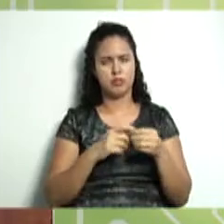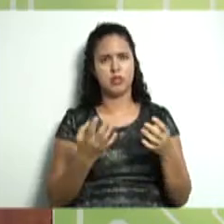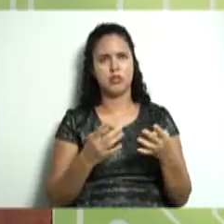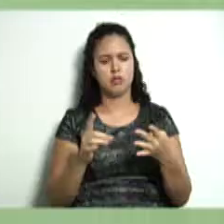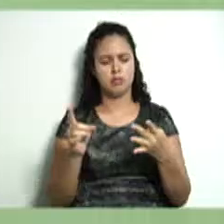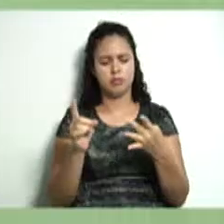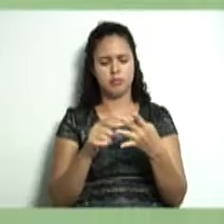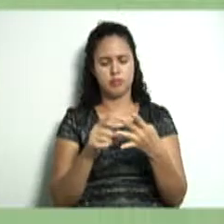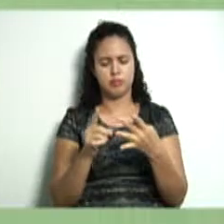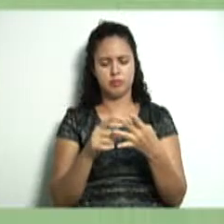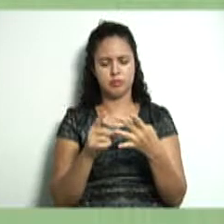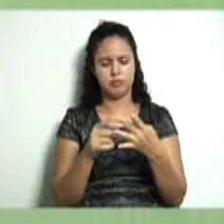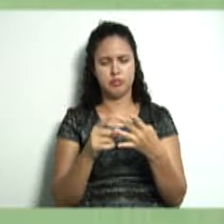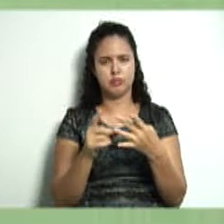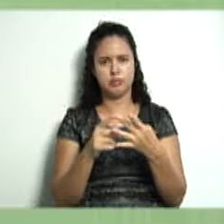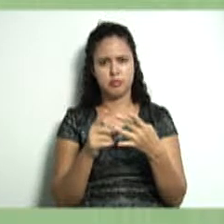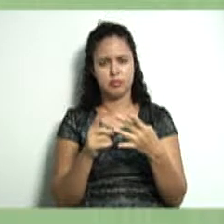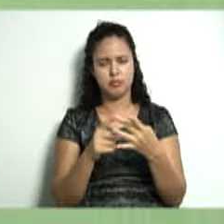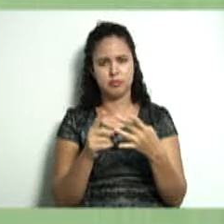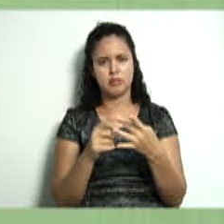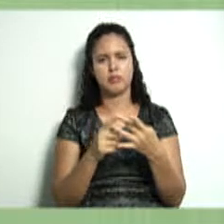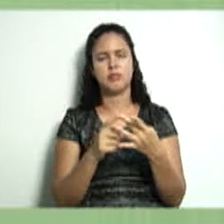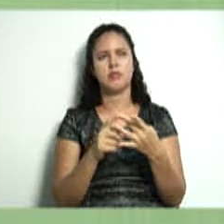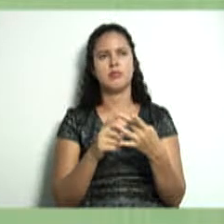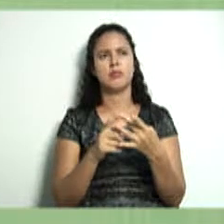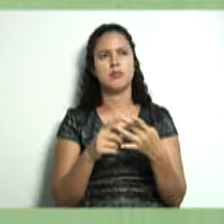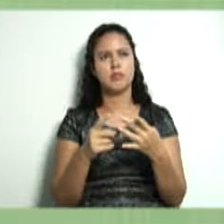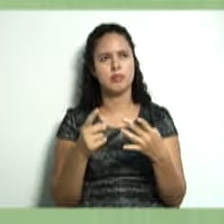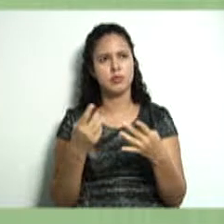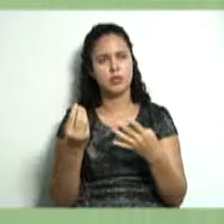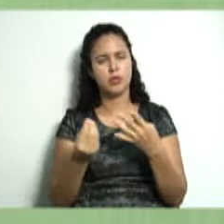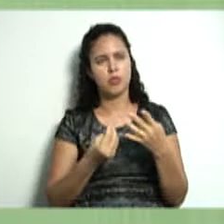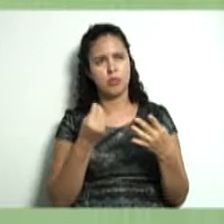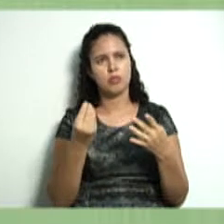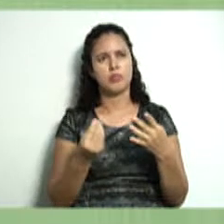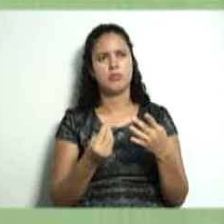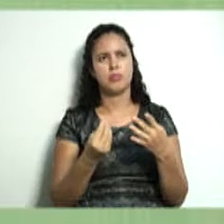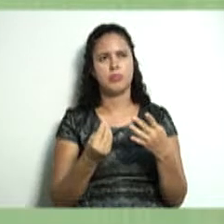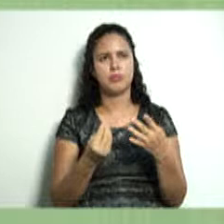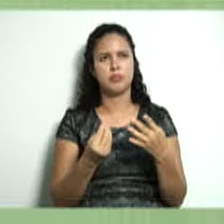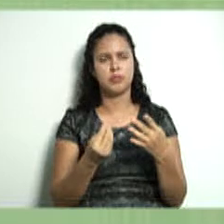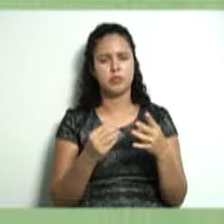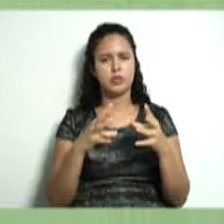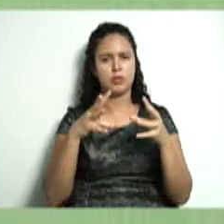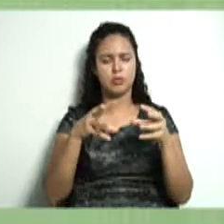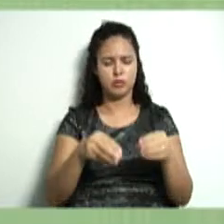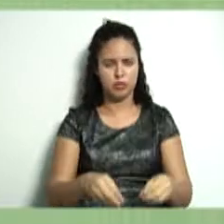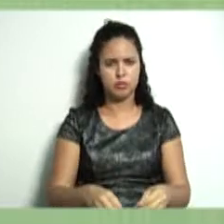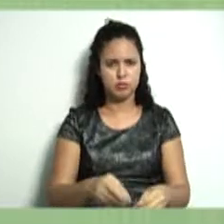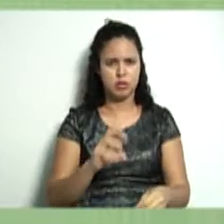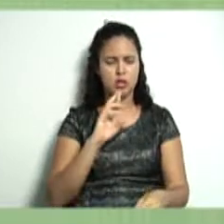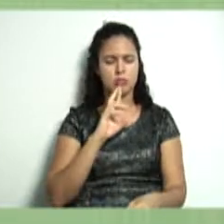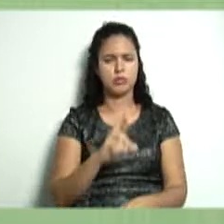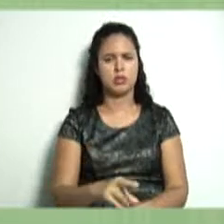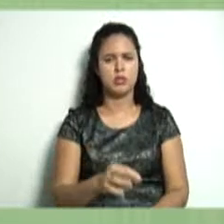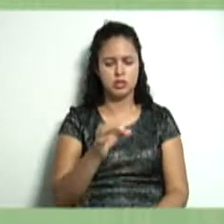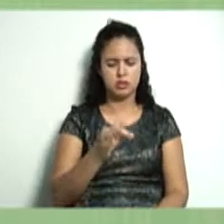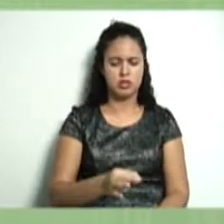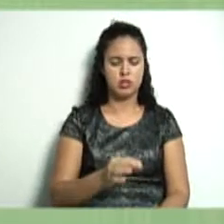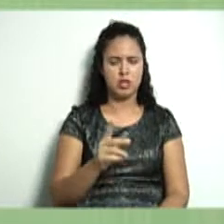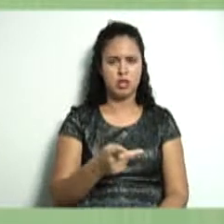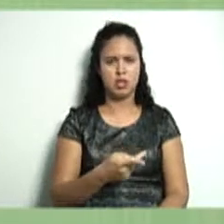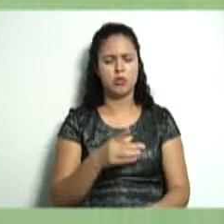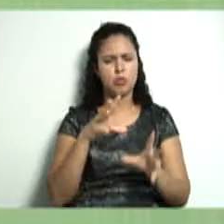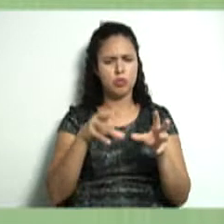questão, terceira questão, aliás, da segunda alternativa. Vamos lá. Diga se está certo ou errado.